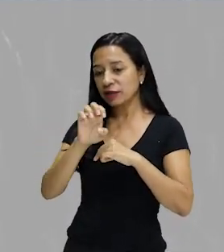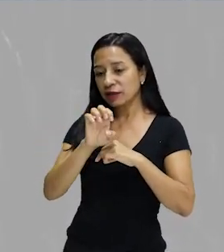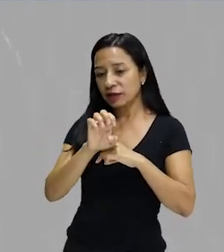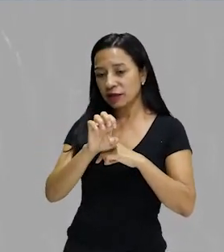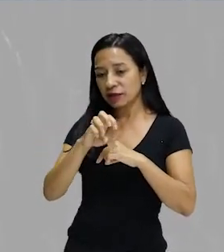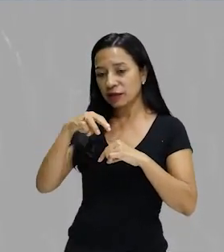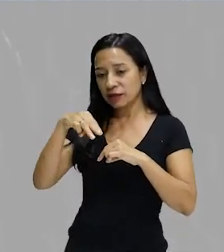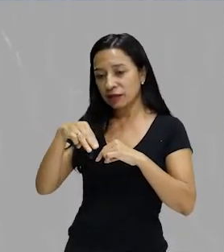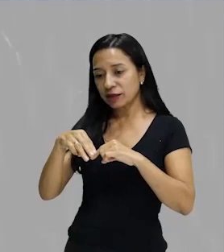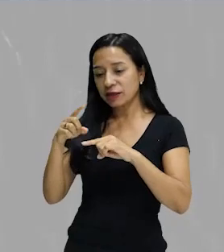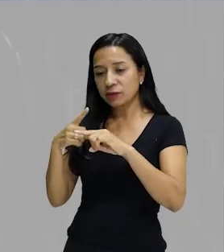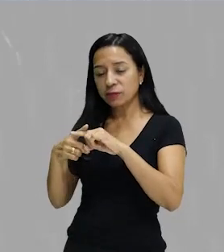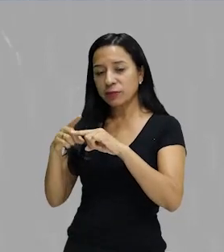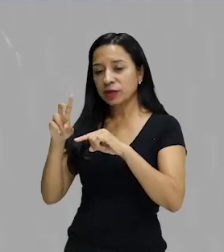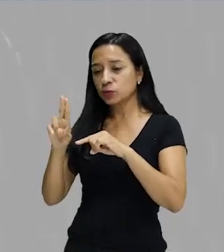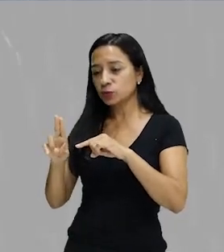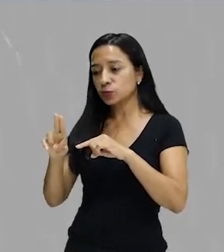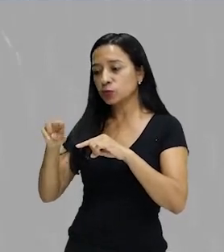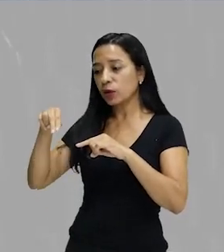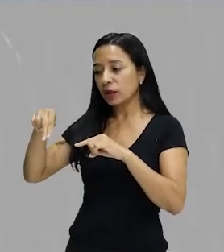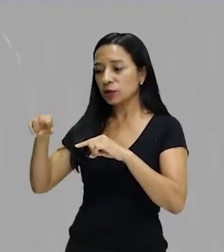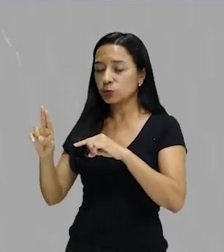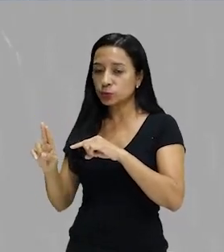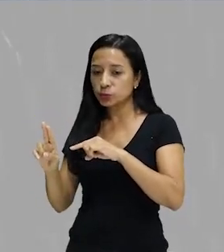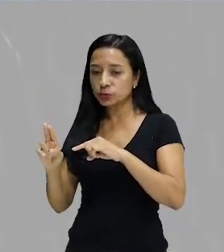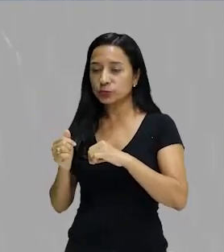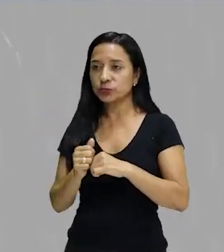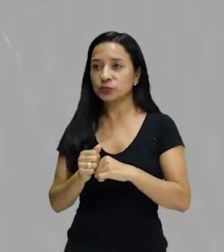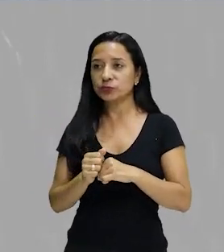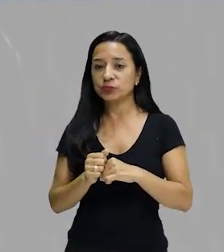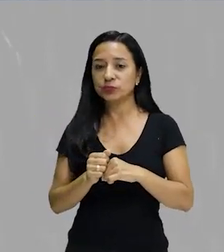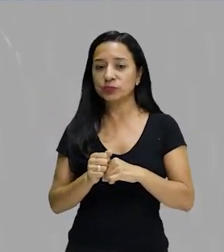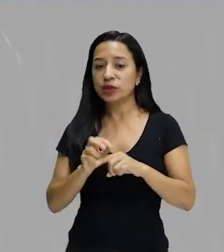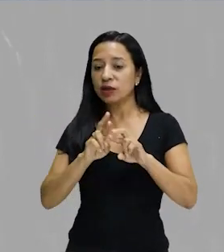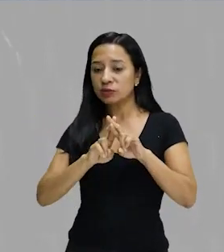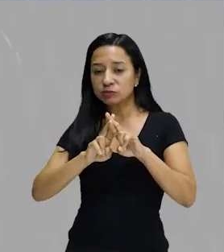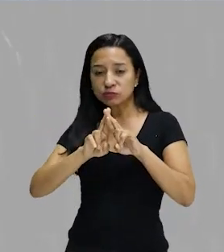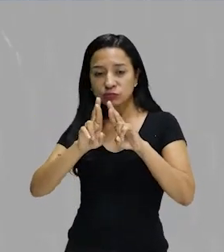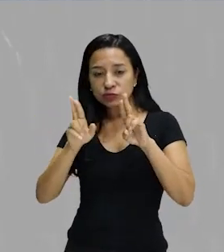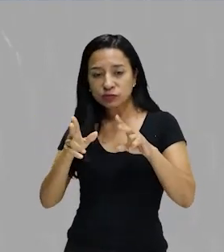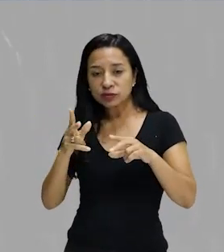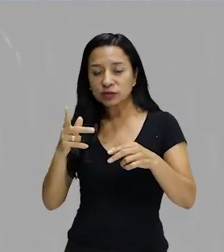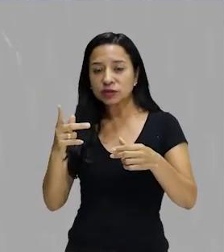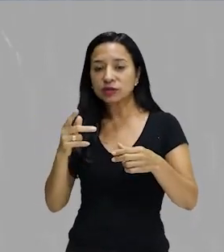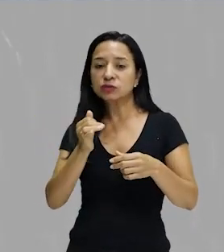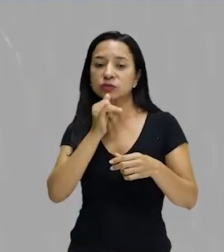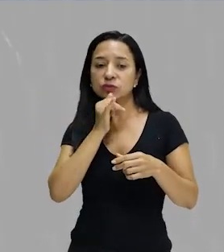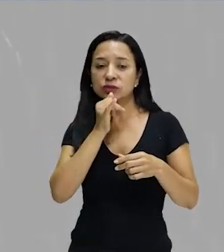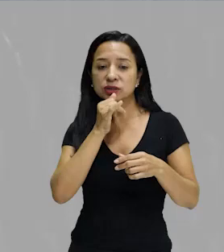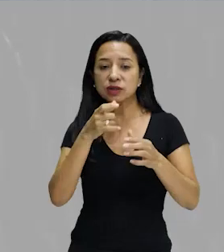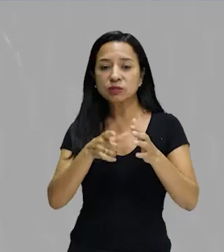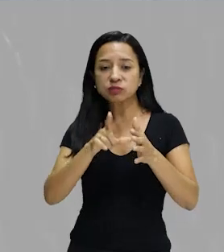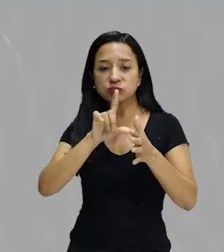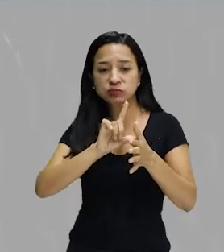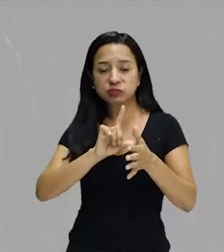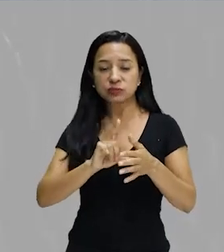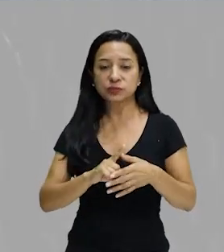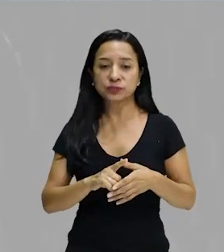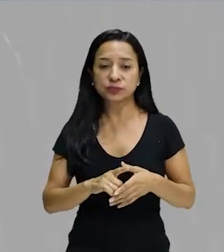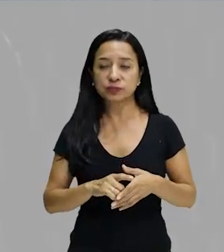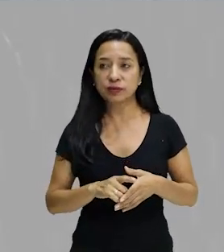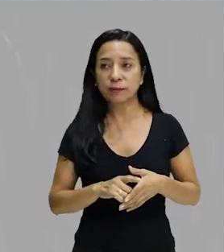aqui, ó, fui no cinema. É diferente daquele exemplo que eu dei lá anteriormente, falei no nu. Nesse